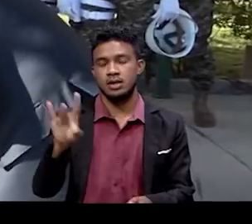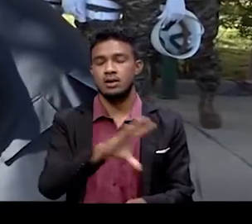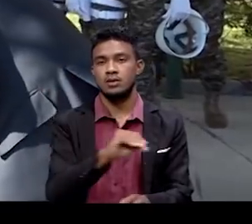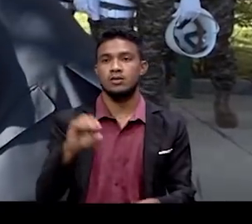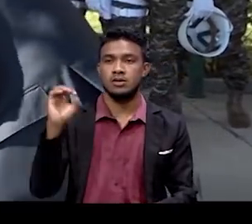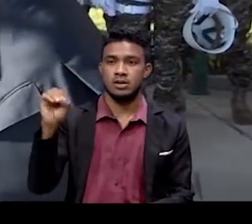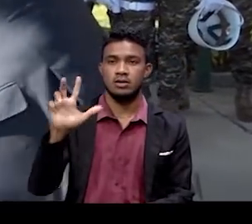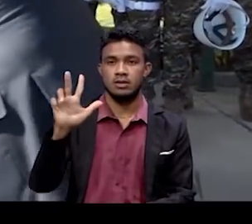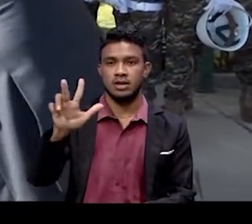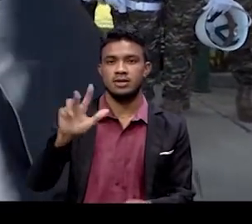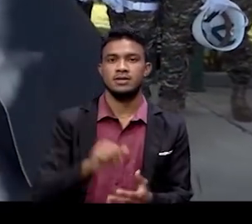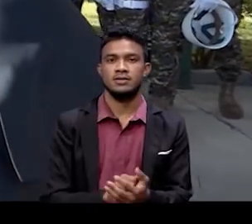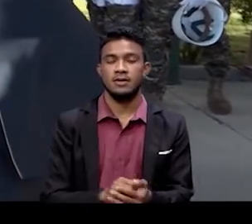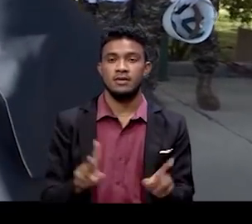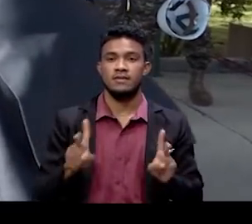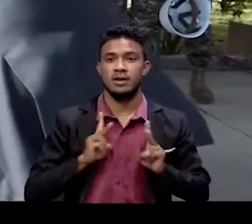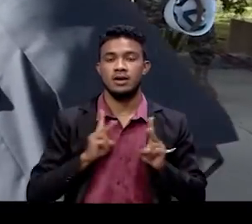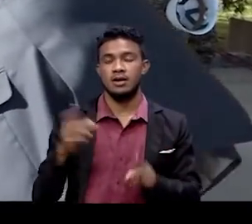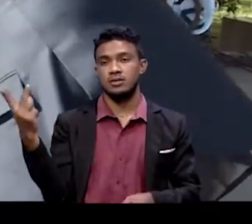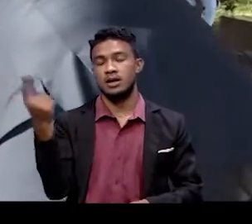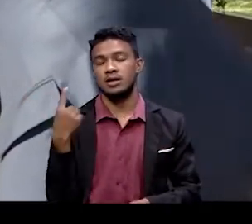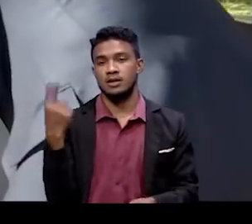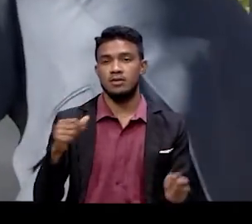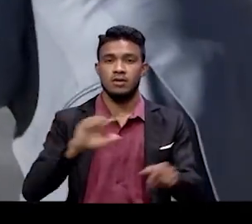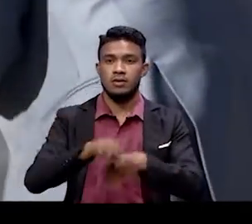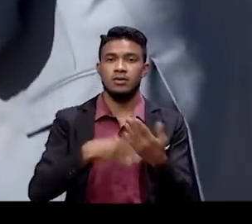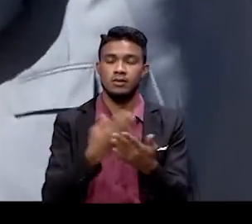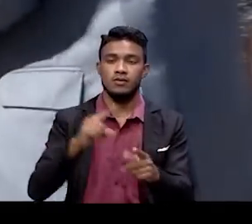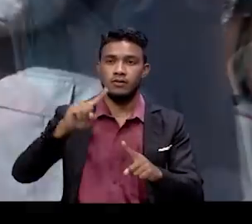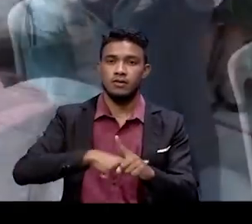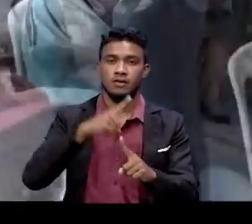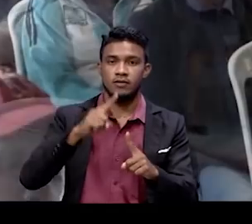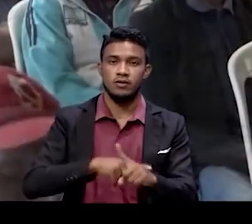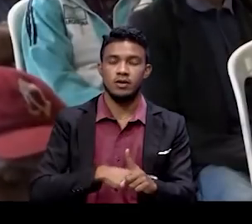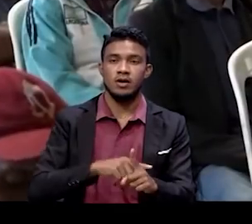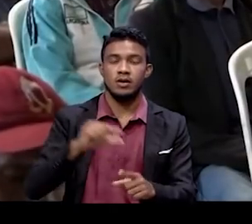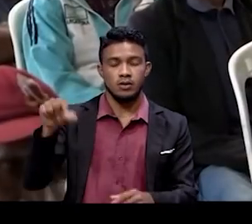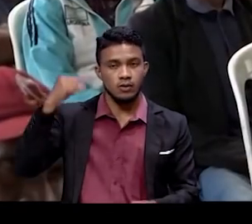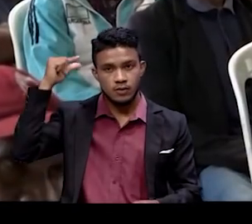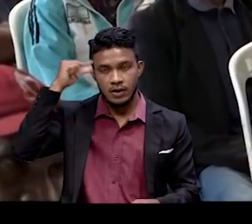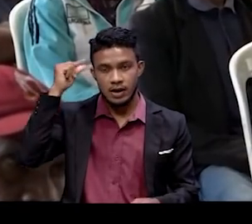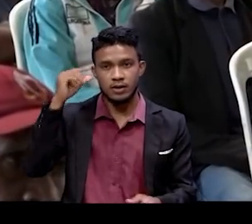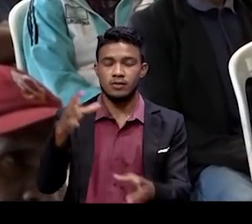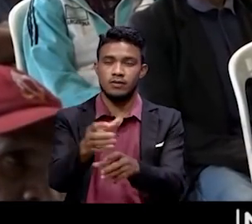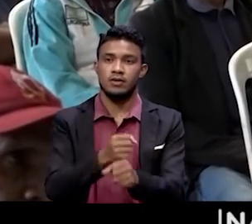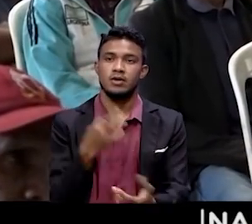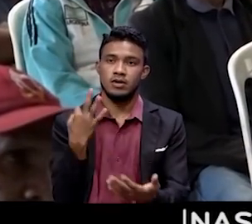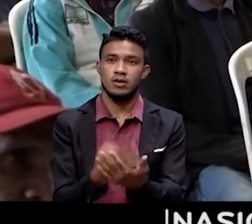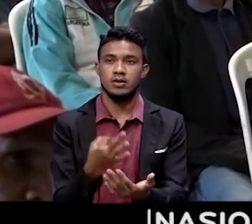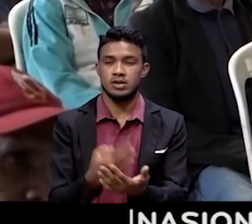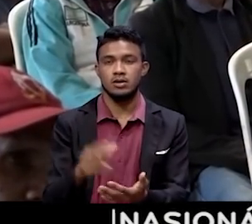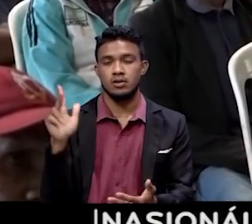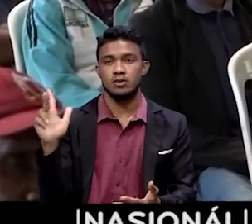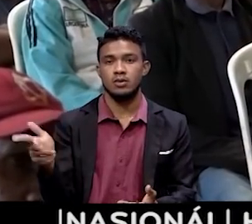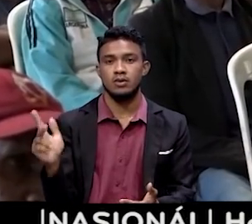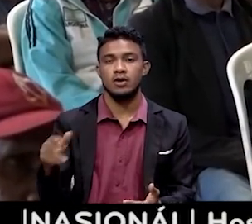47-03. Veterano ativo Hirakne, fulan-fulan governo com a sirania ossan dólar americano tolo nulo e a